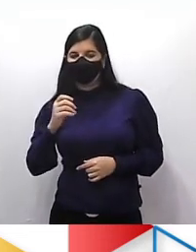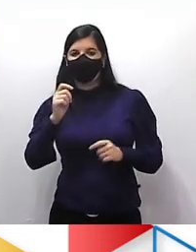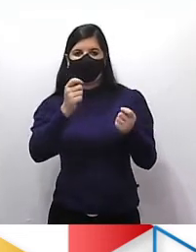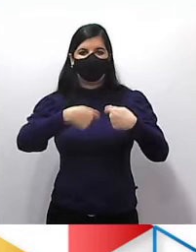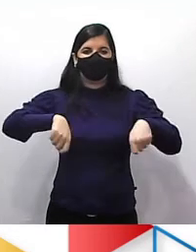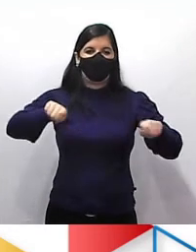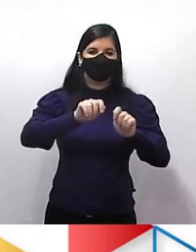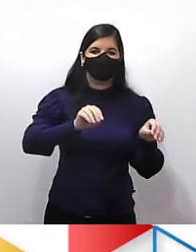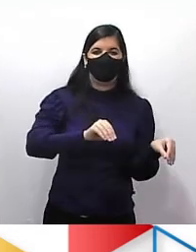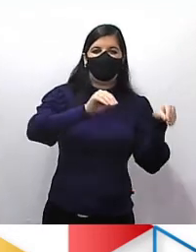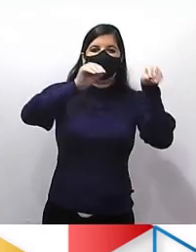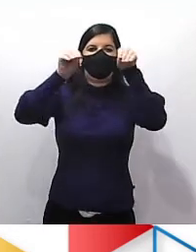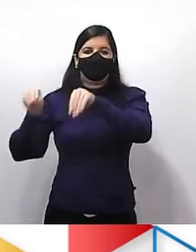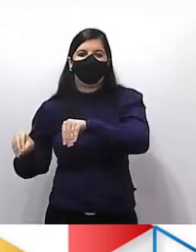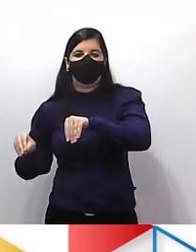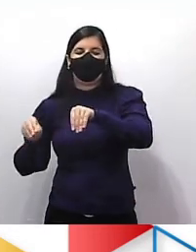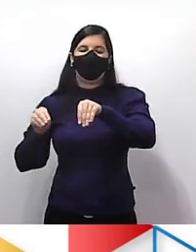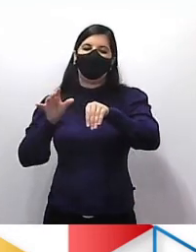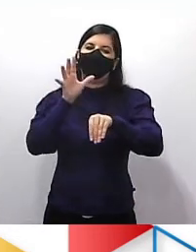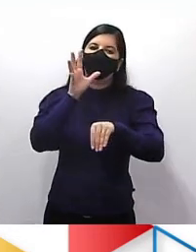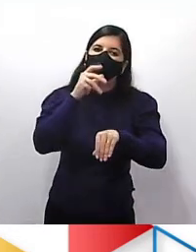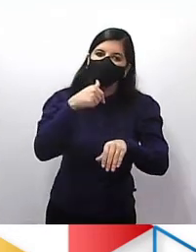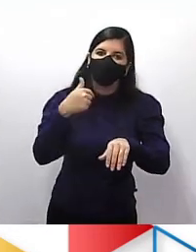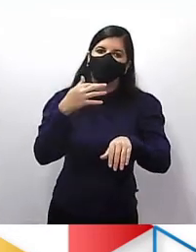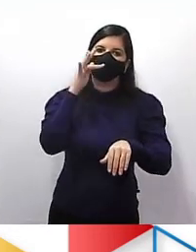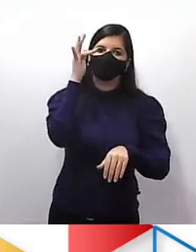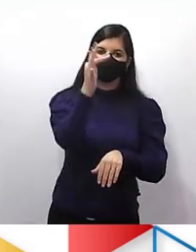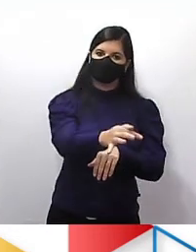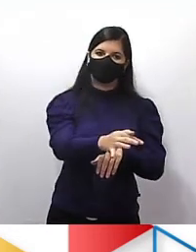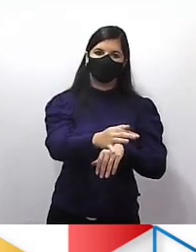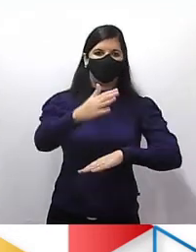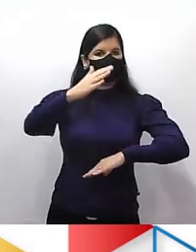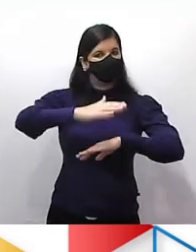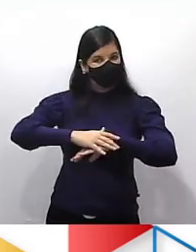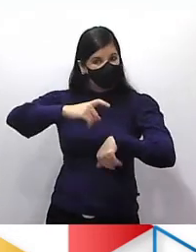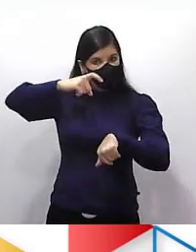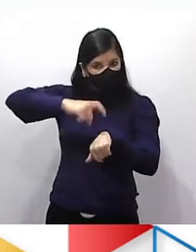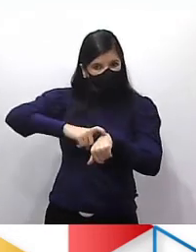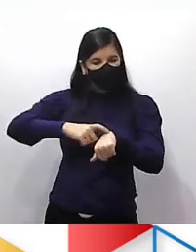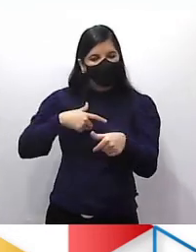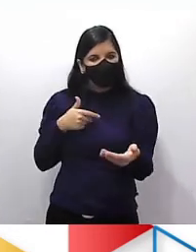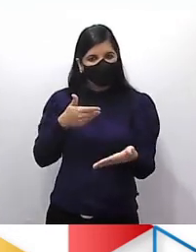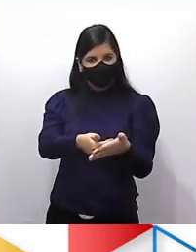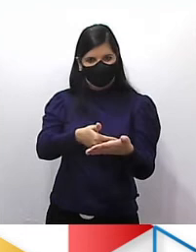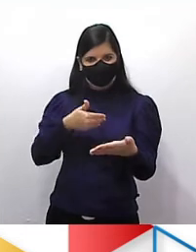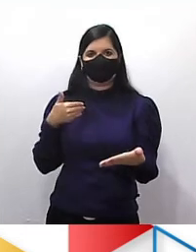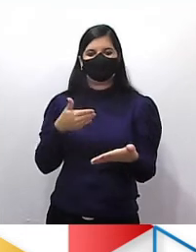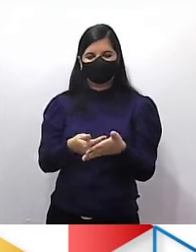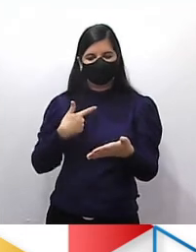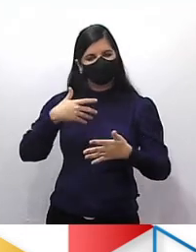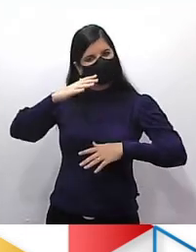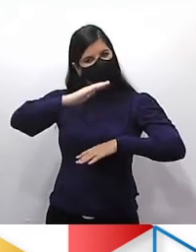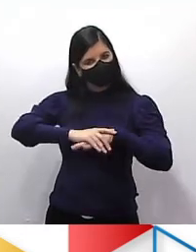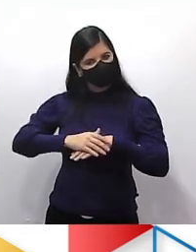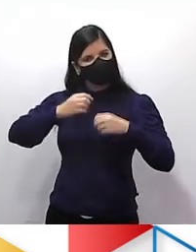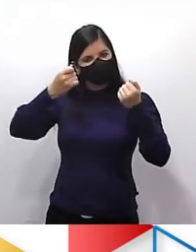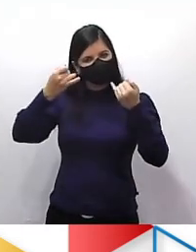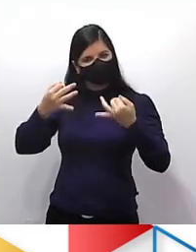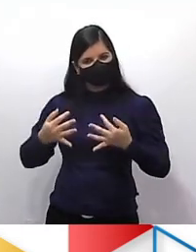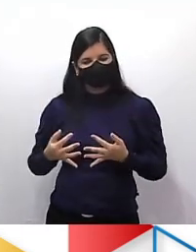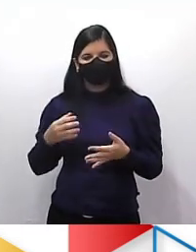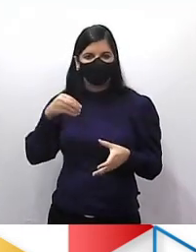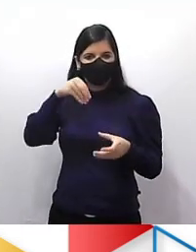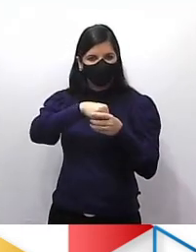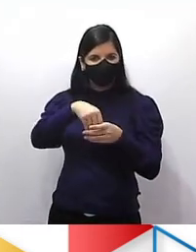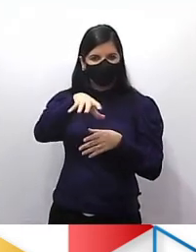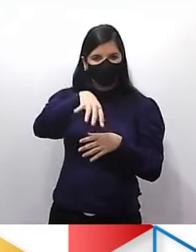deslocar tanto para um futuro para você poder executar. Quanto mais perto sua ação estiver da sua fala ou dentro